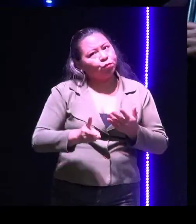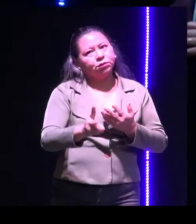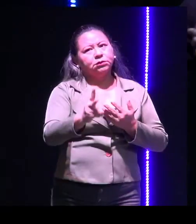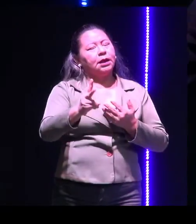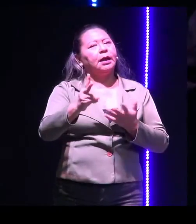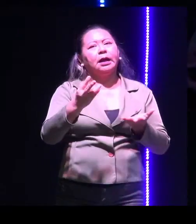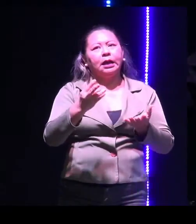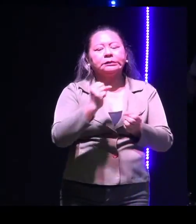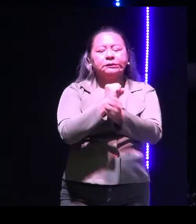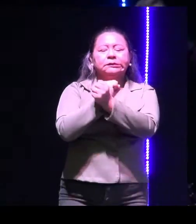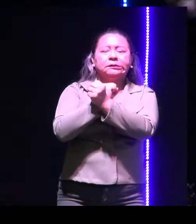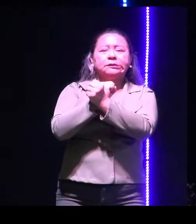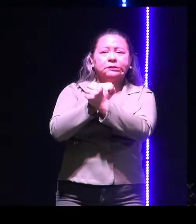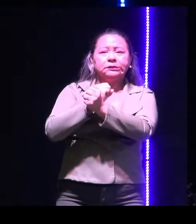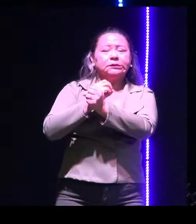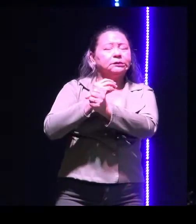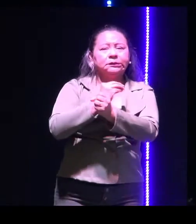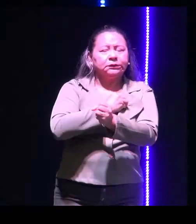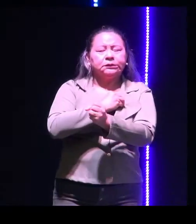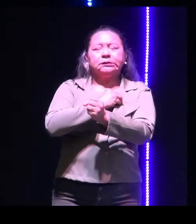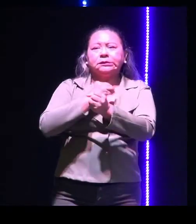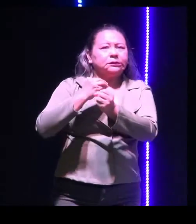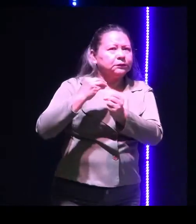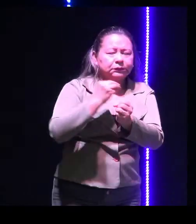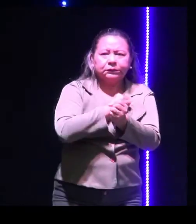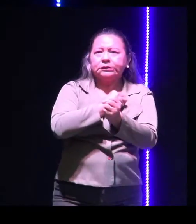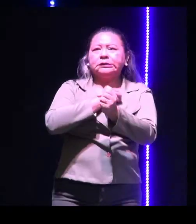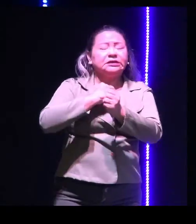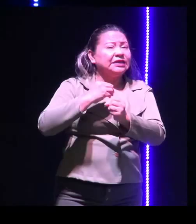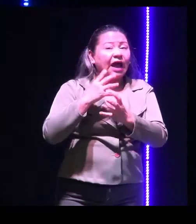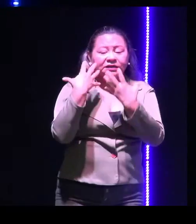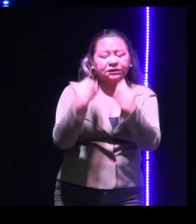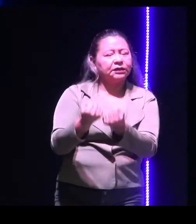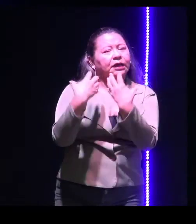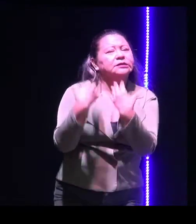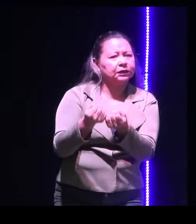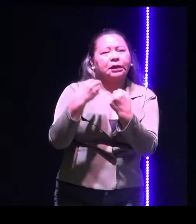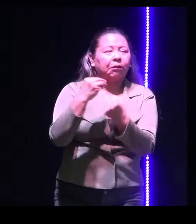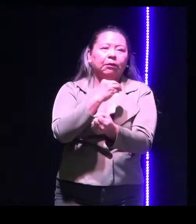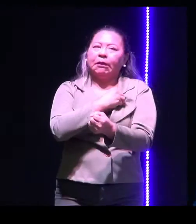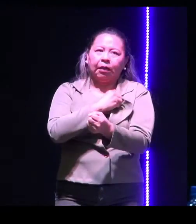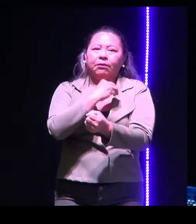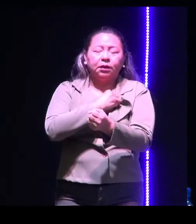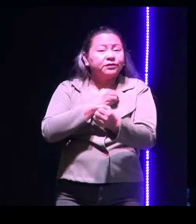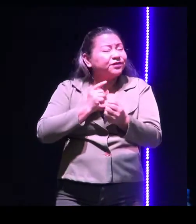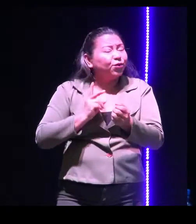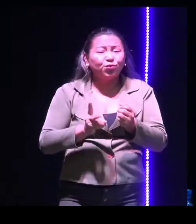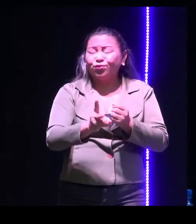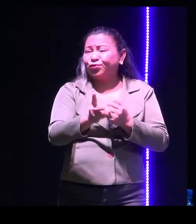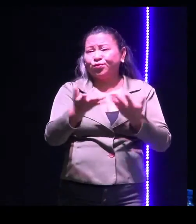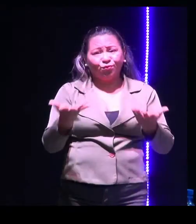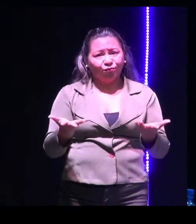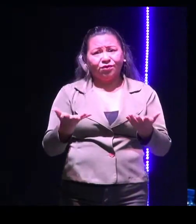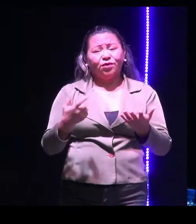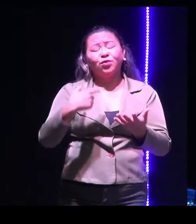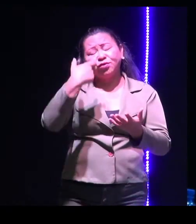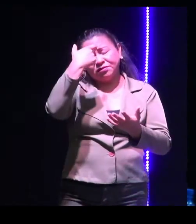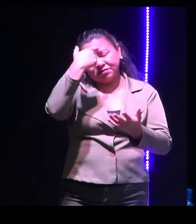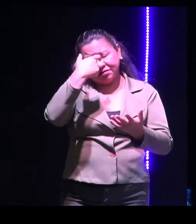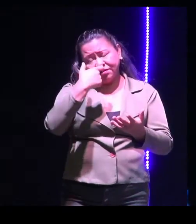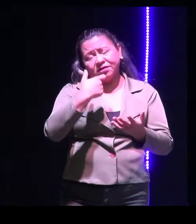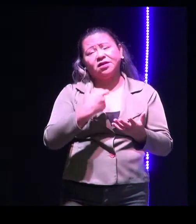permanecer nessa escravidão, nós não podemos permitir viver pecando, porque se nós assim fizermos, nós seremos